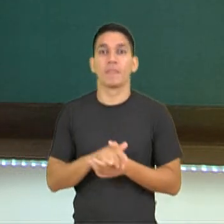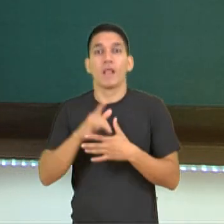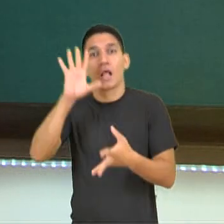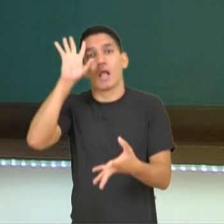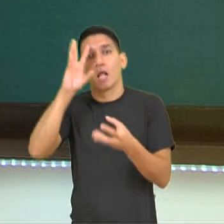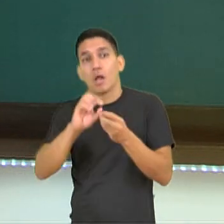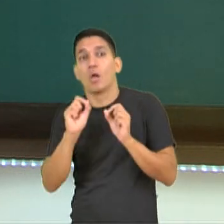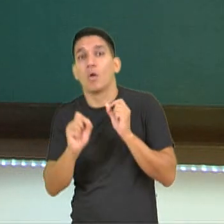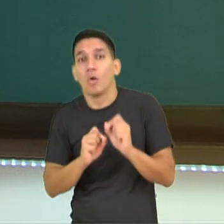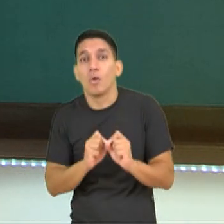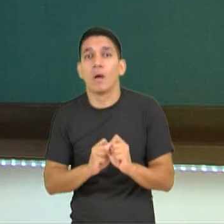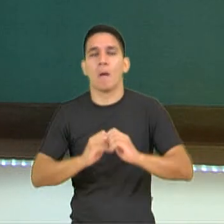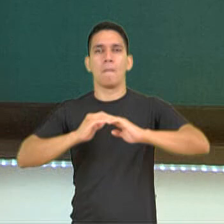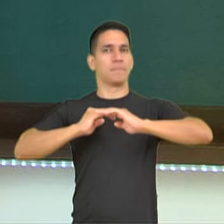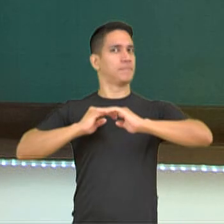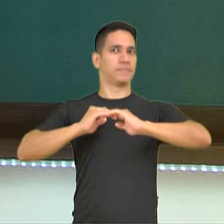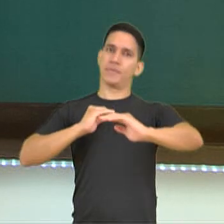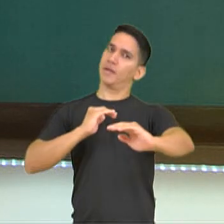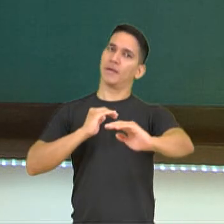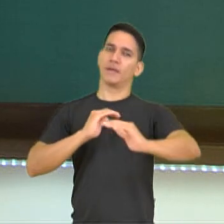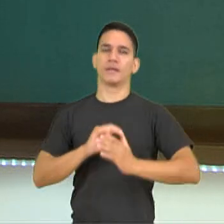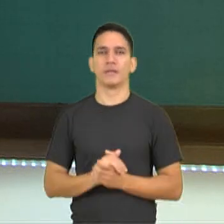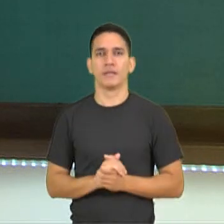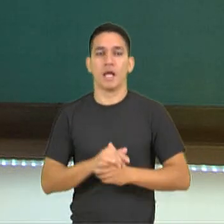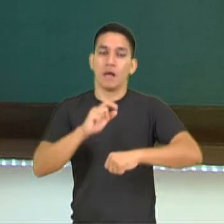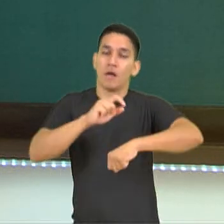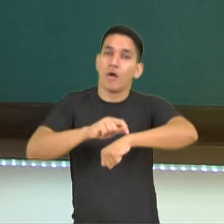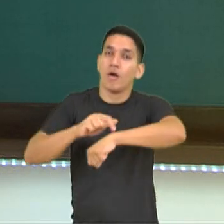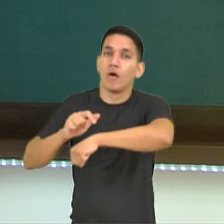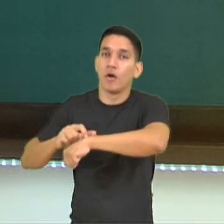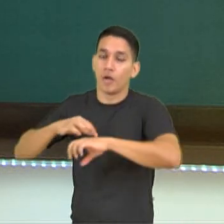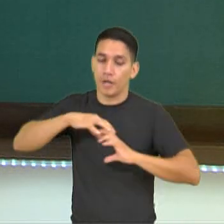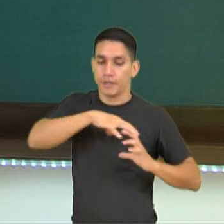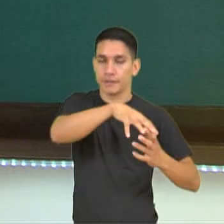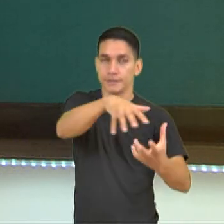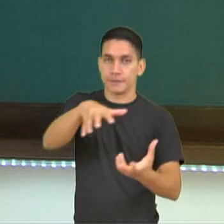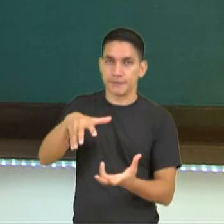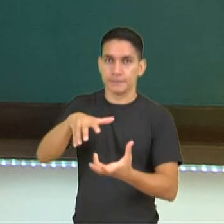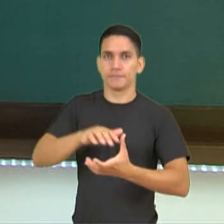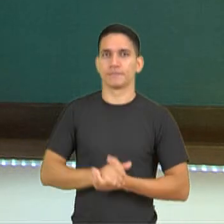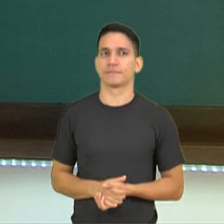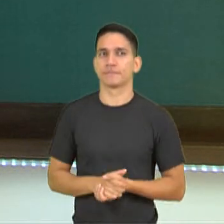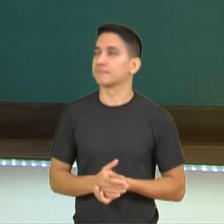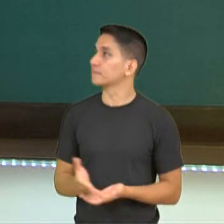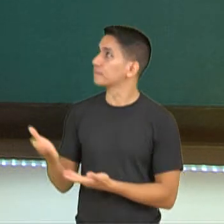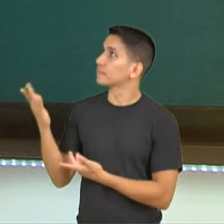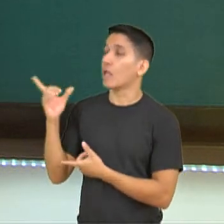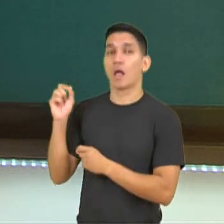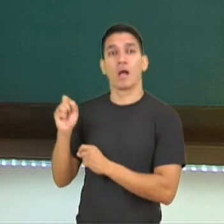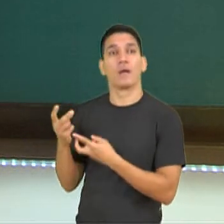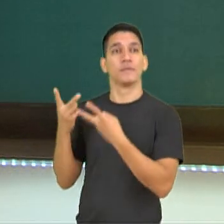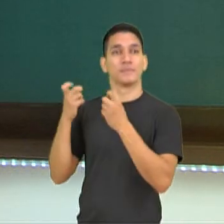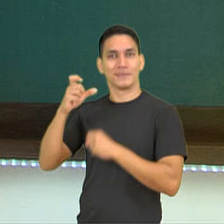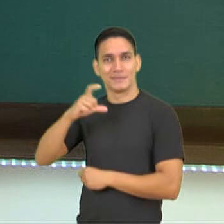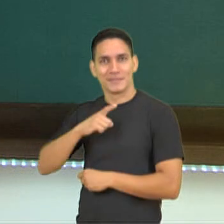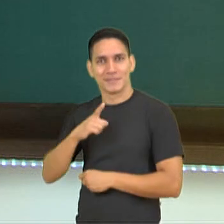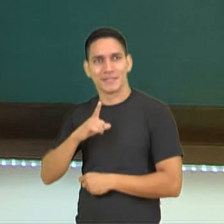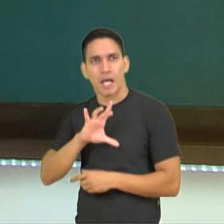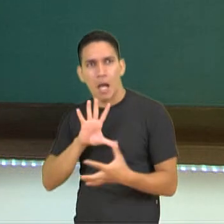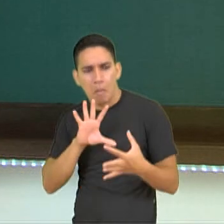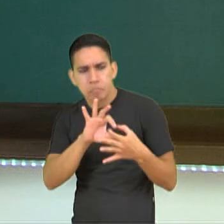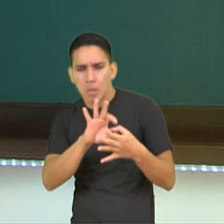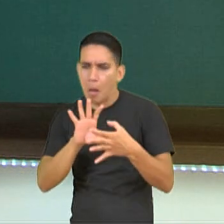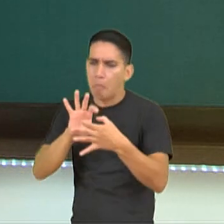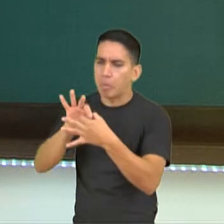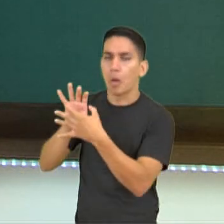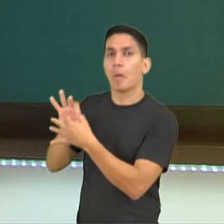de padronizar os horários no mundo. E aí nós temos, então, referências